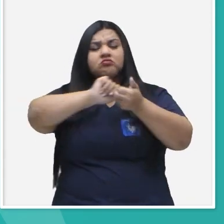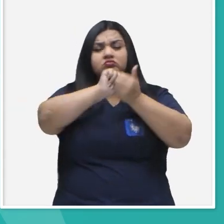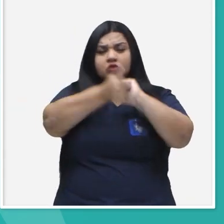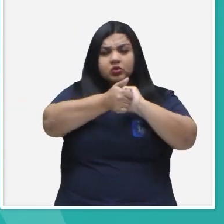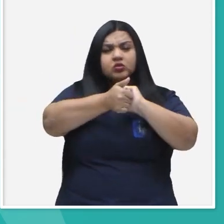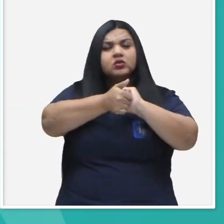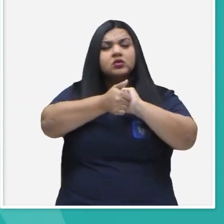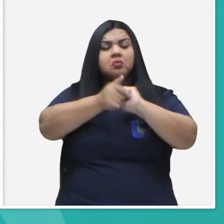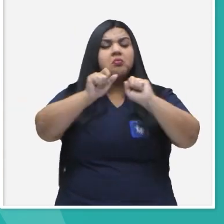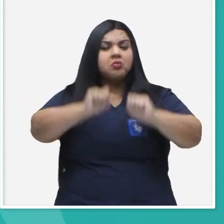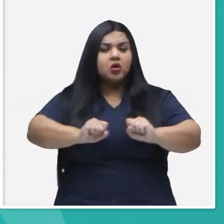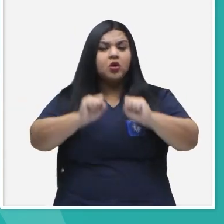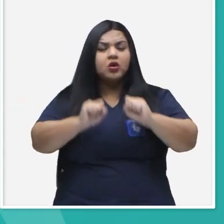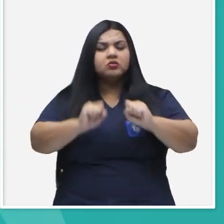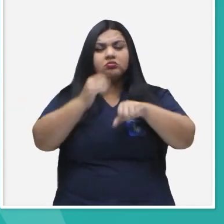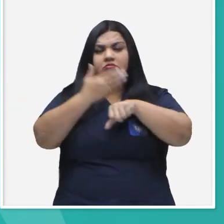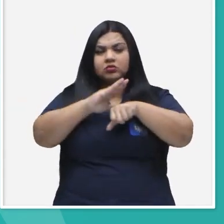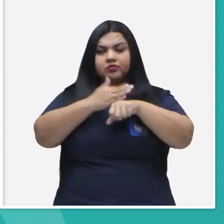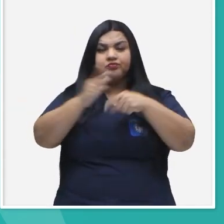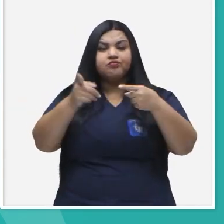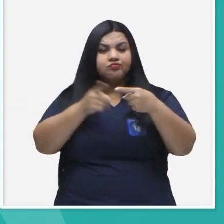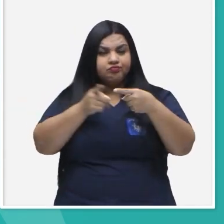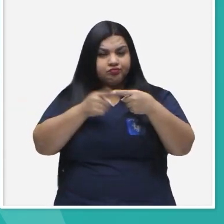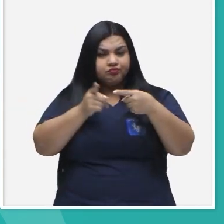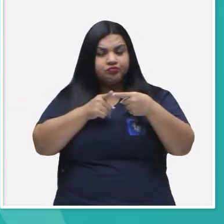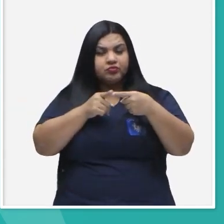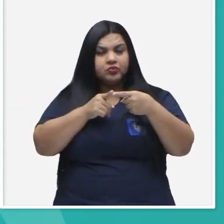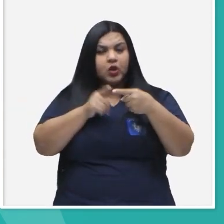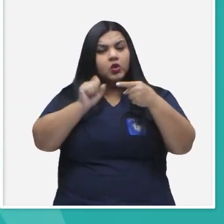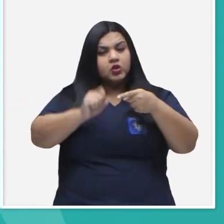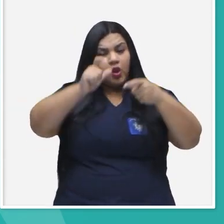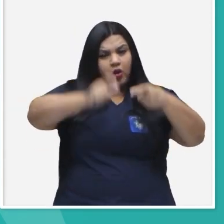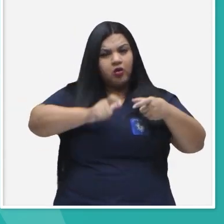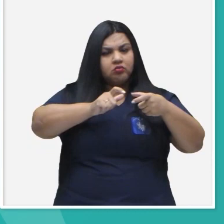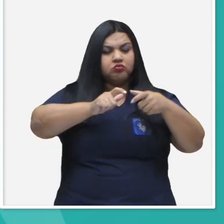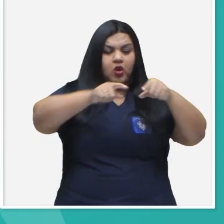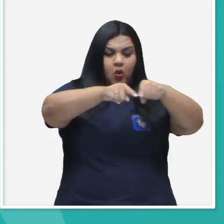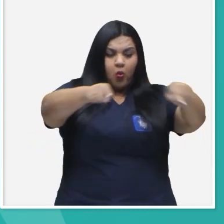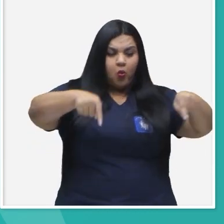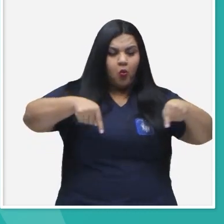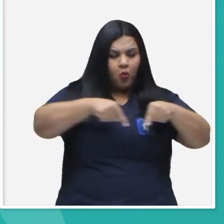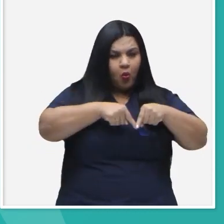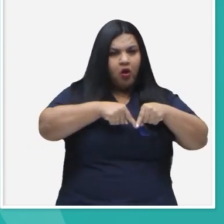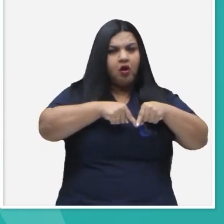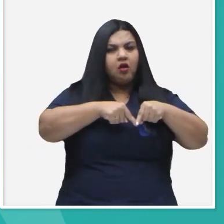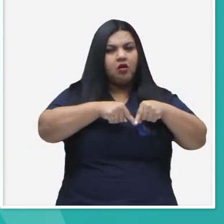e eles podem ser praticados: quadra,